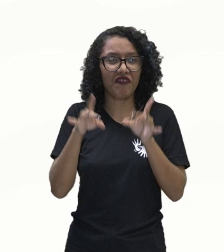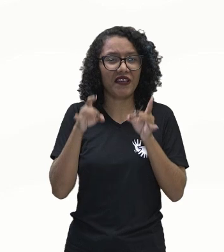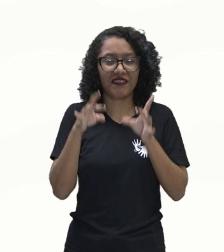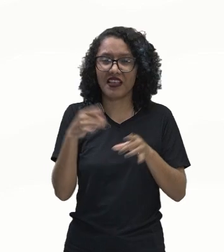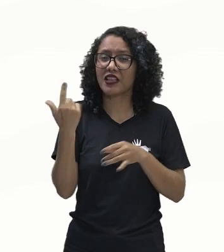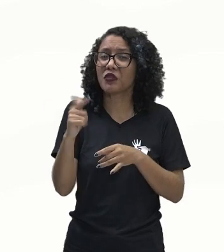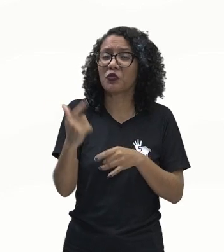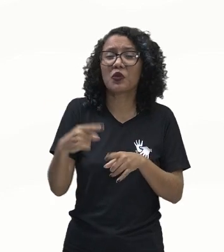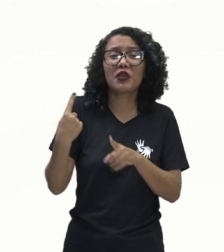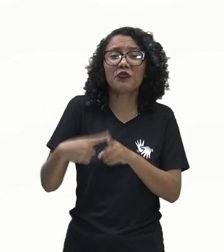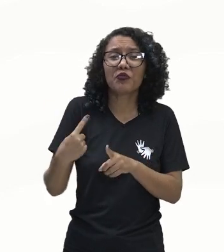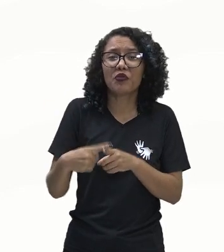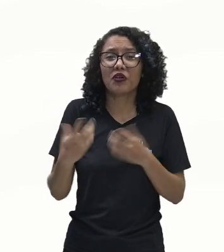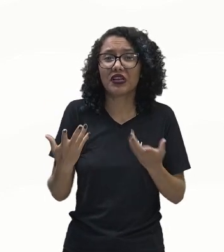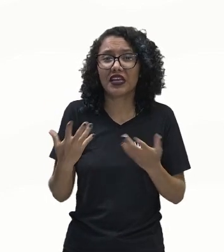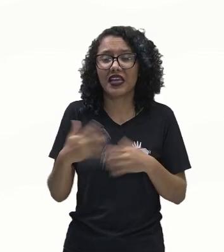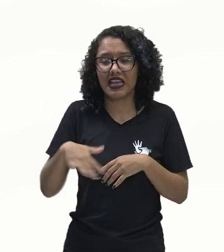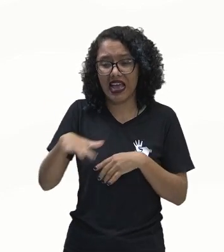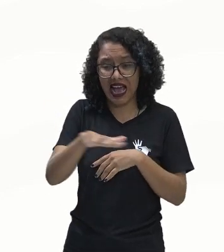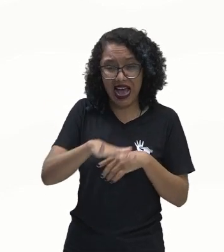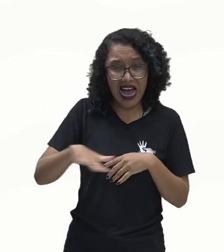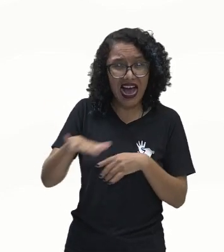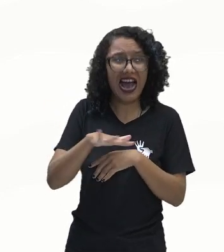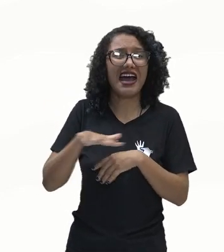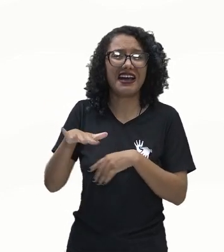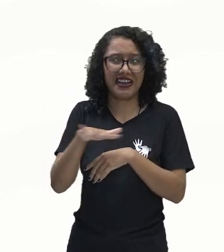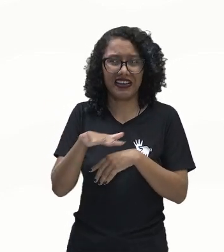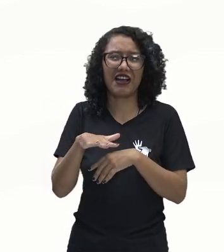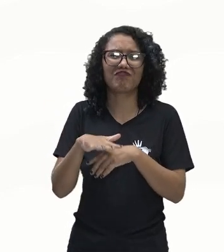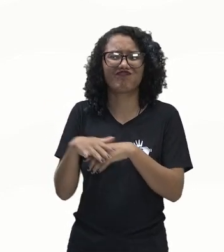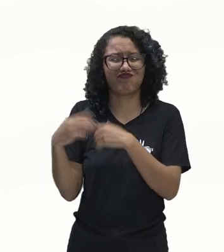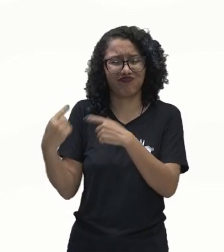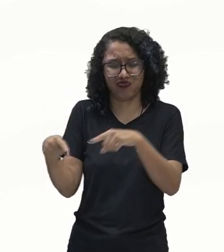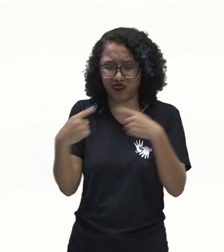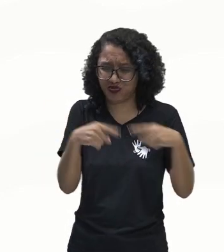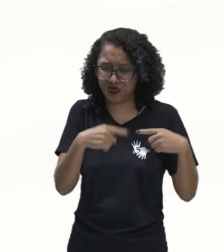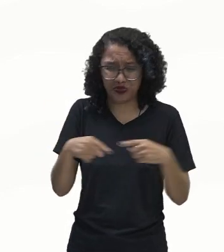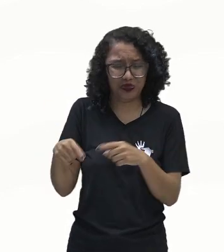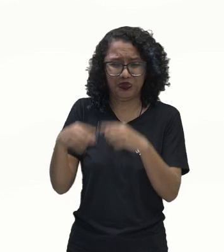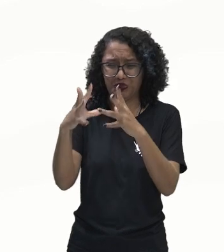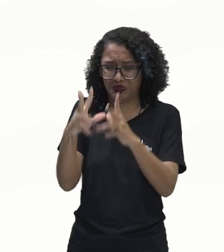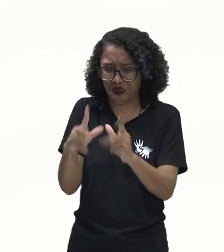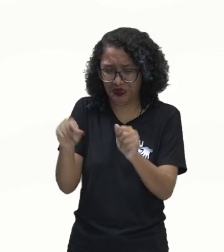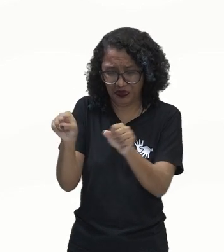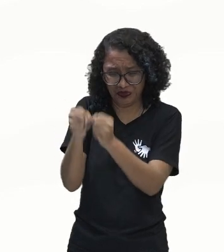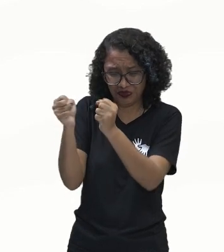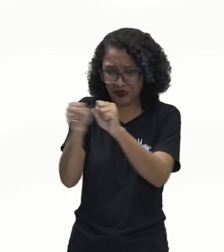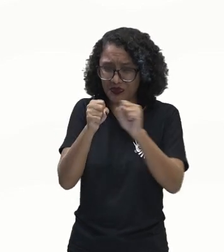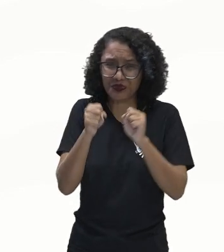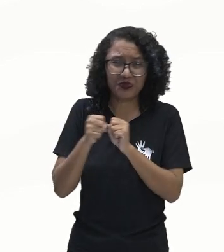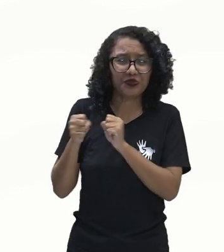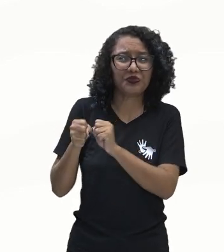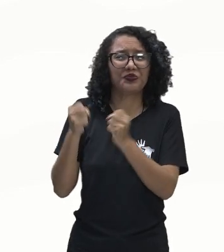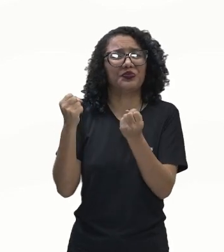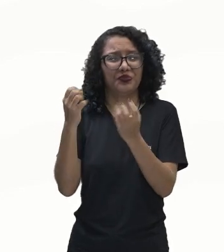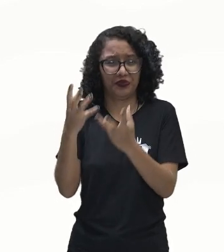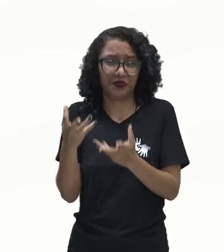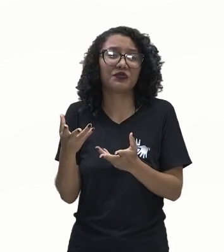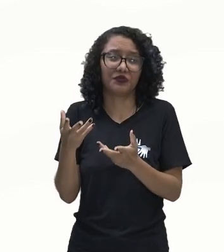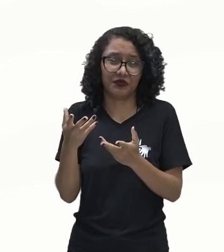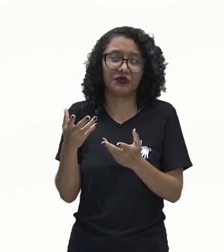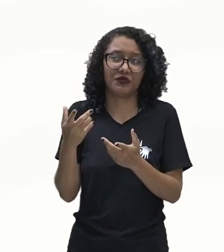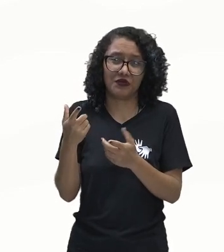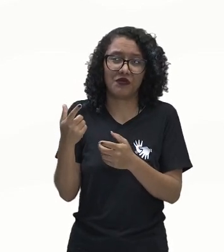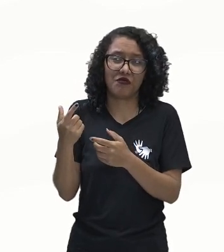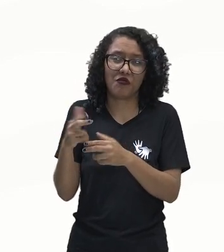territórios estarem ali abalados em relação aos conflitos bélicos em qual estão inseridos. E nesse momento, o